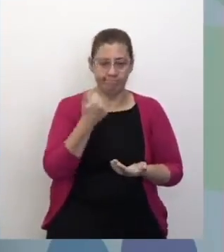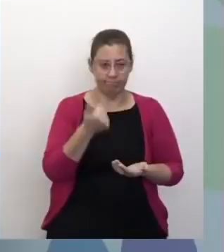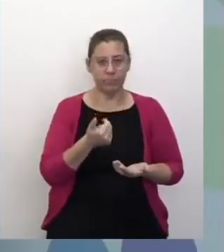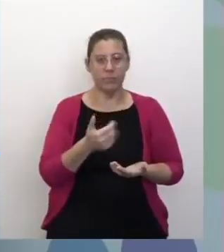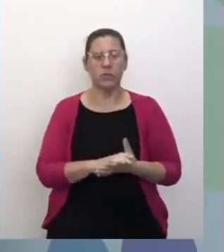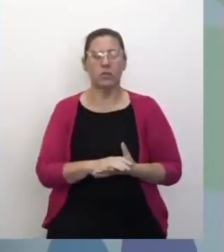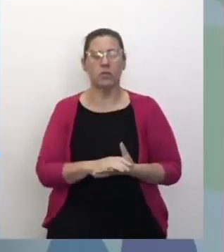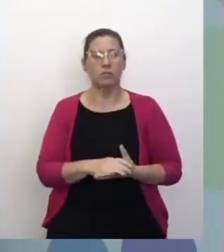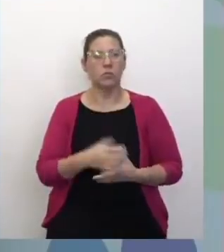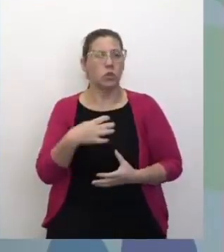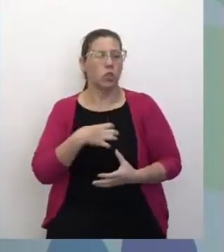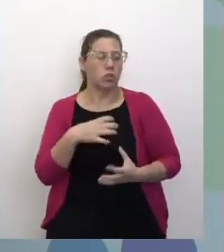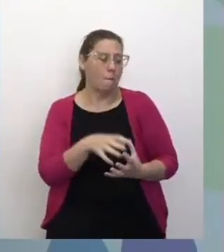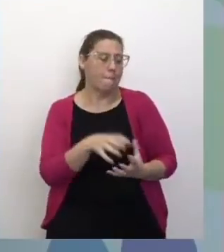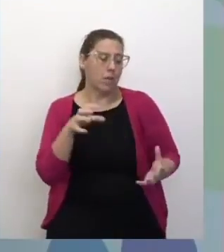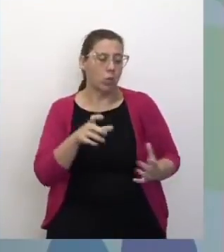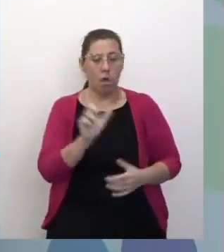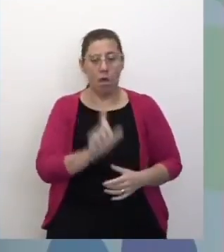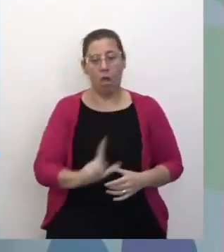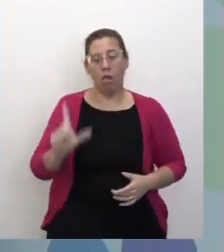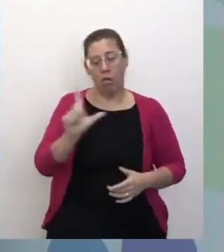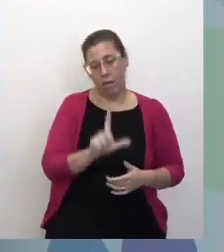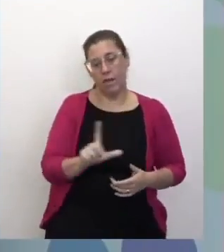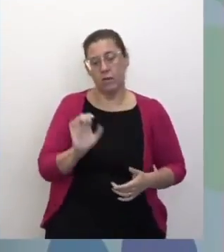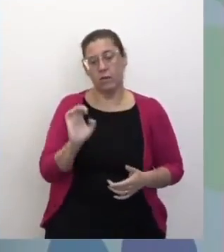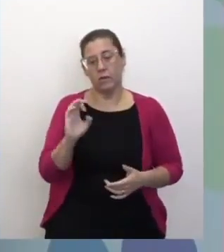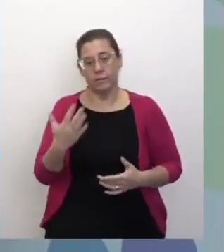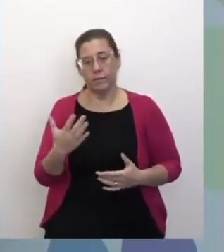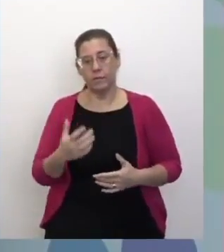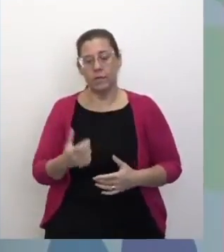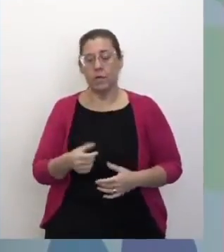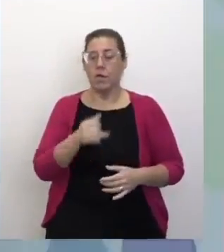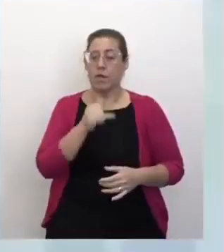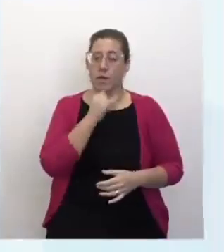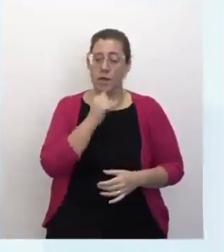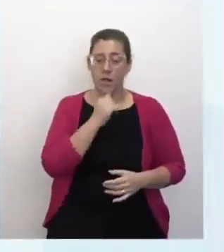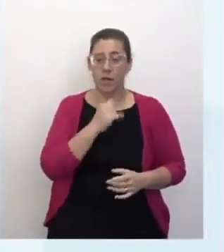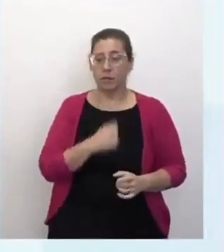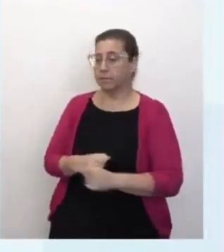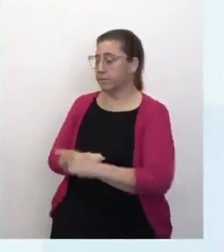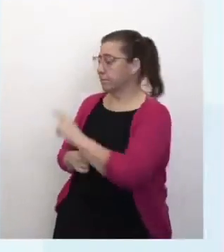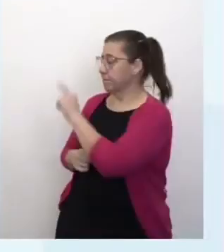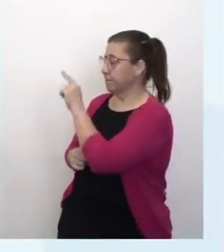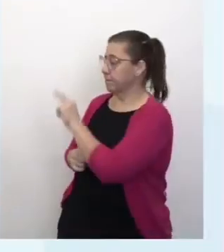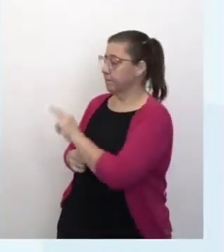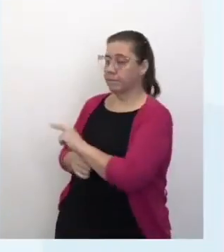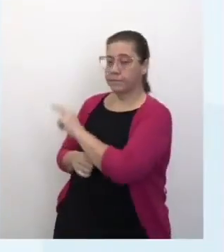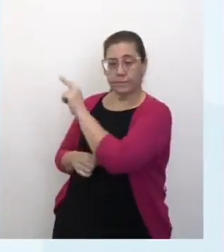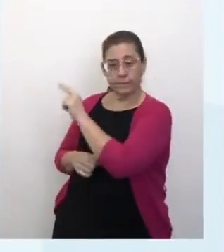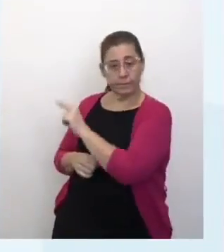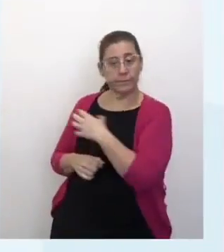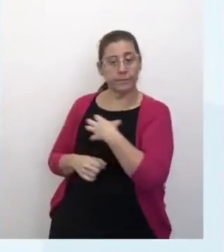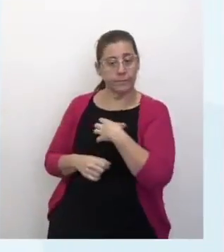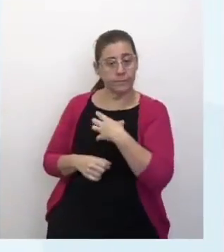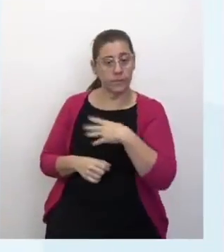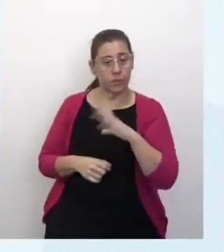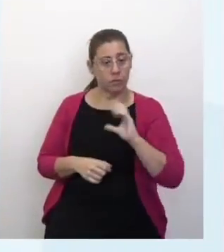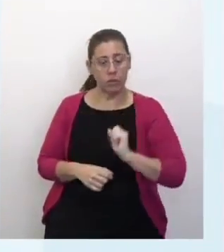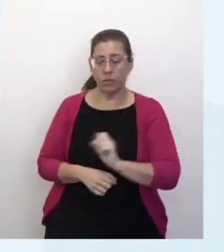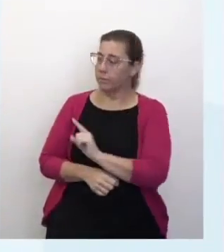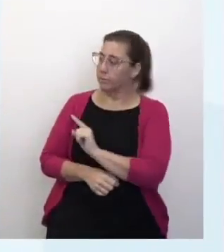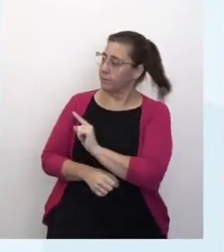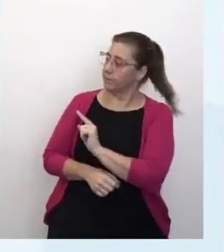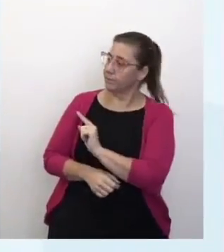pessoa mais madura, a literatura traz isso. Por exemplo, aqui na tela, para vocês, temos as duas concepções de amor que trouxemos na última aula, tá?